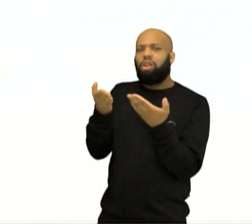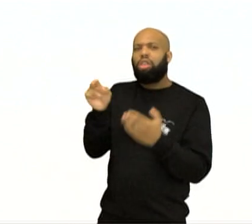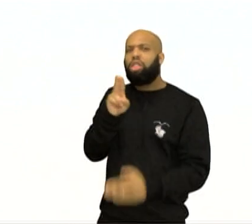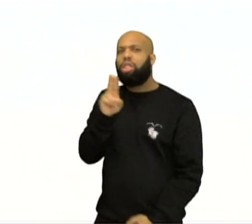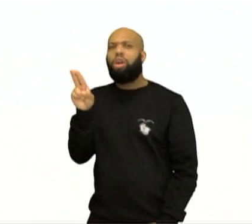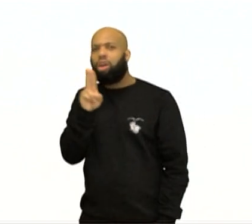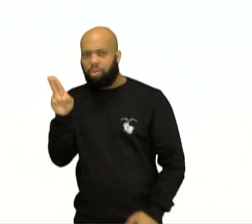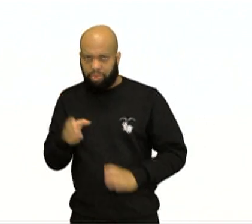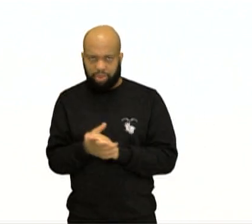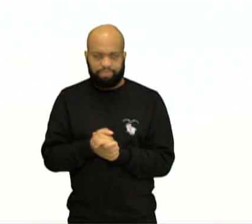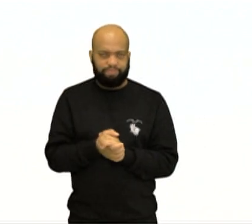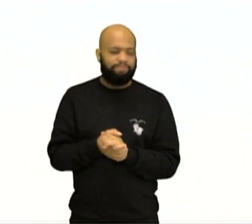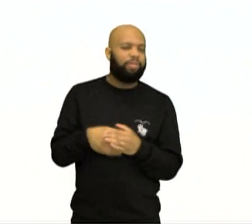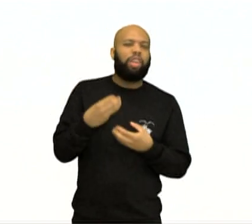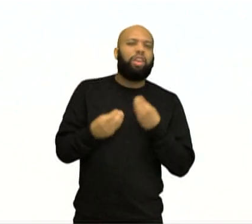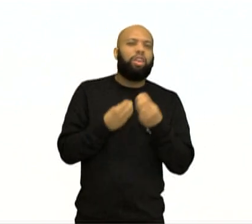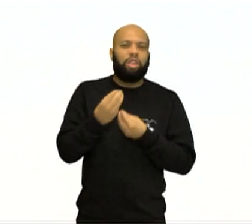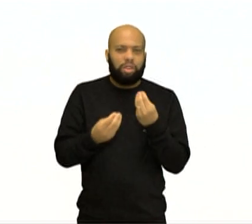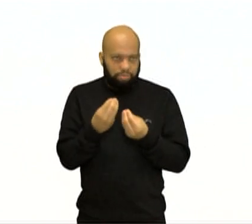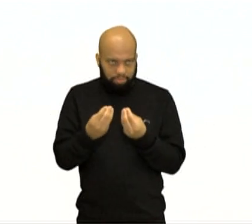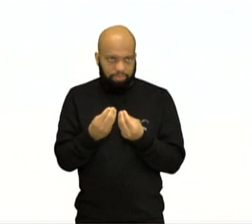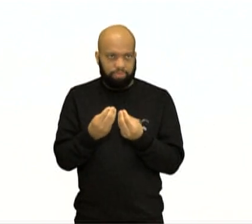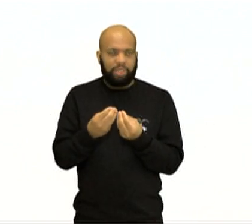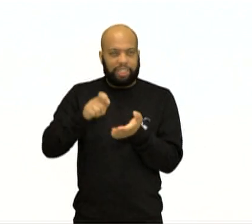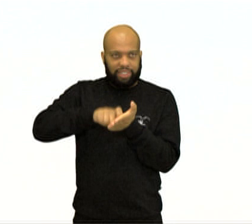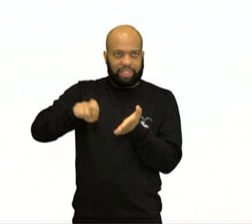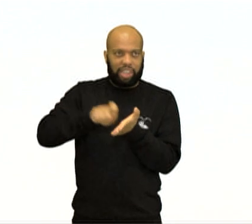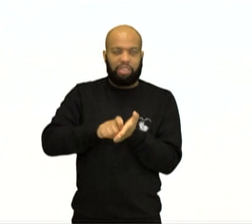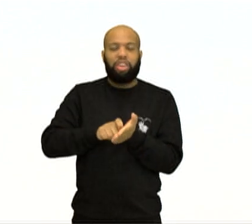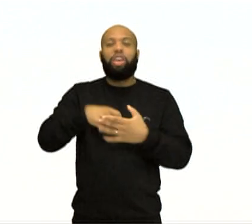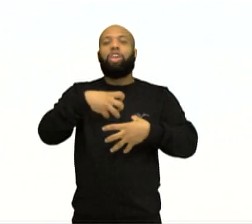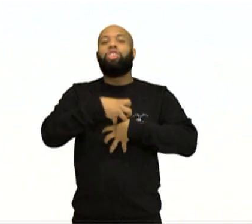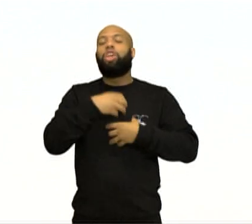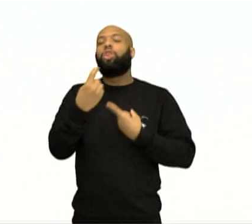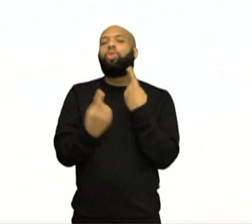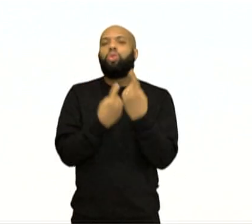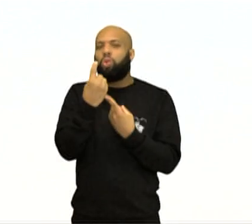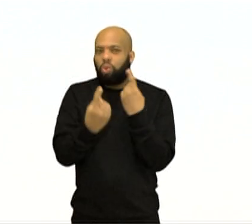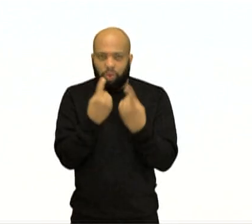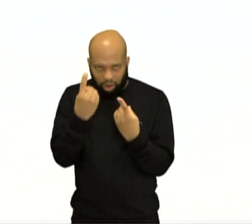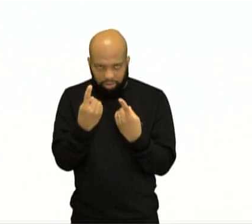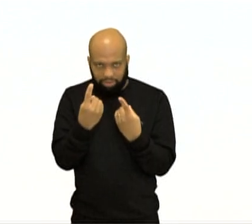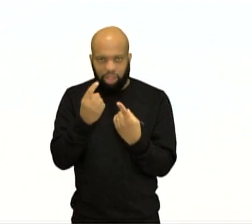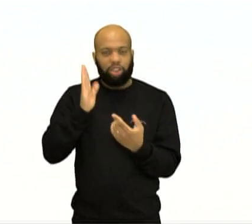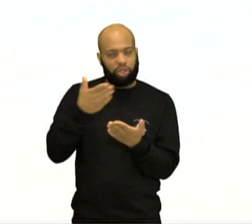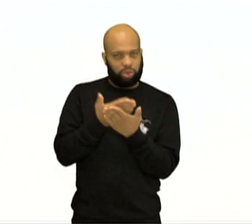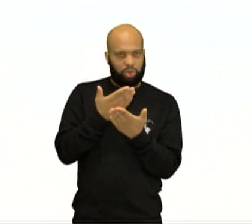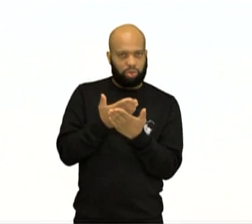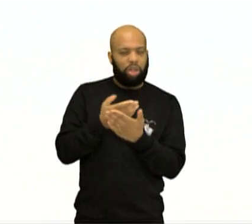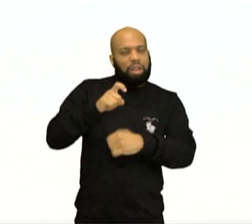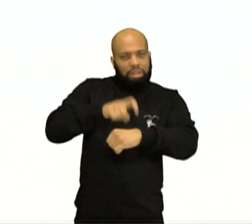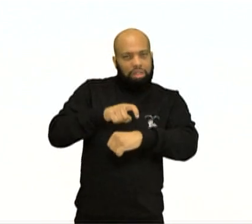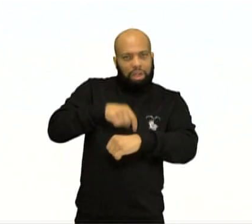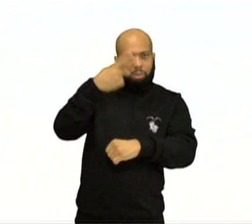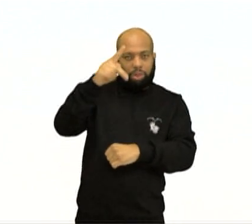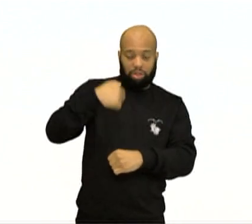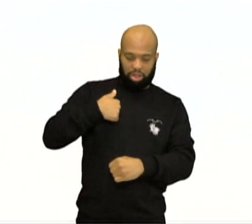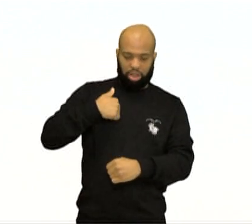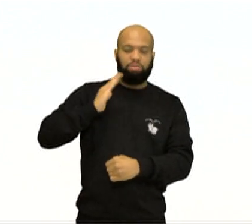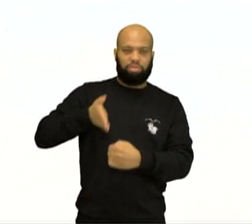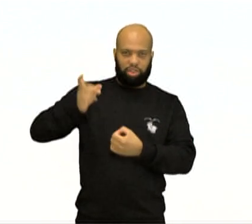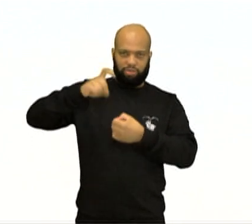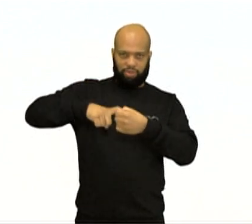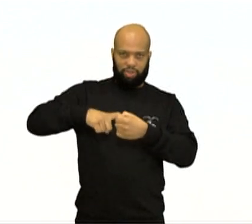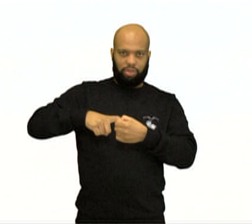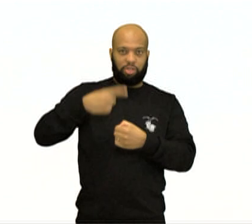reta, veja o que que acontece e diga lá se ela é linear, afim ou constante. Um tempinho para você, a professora já retorna para